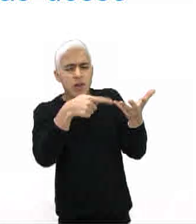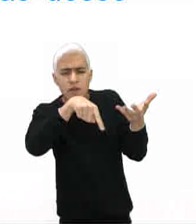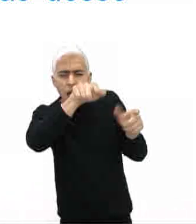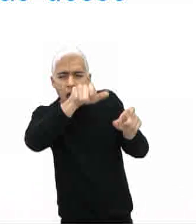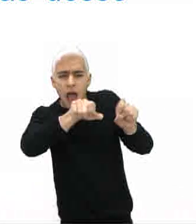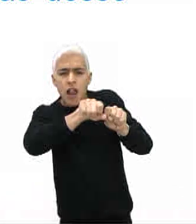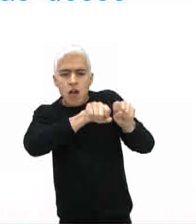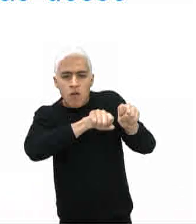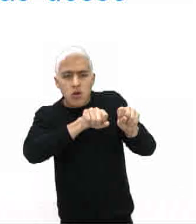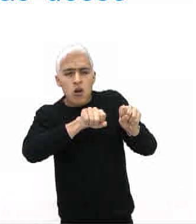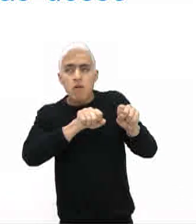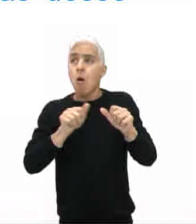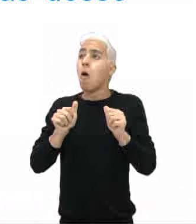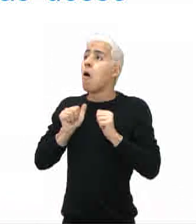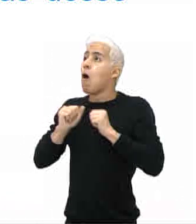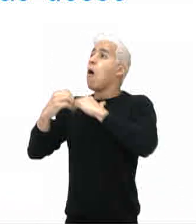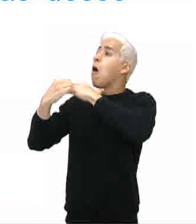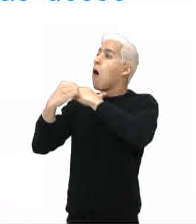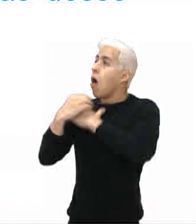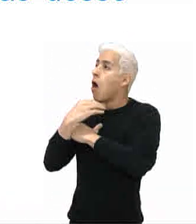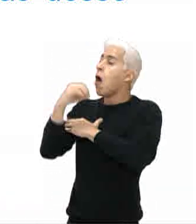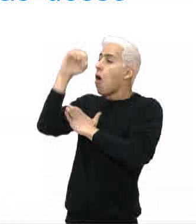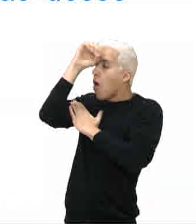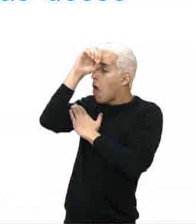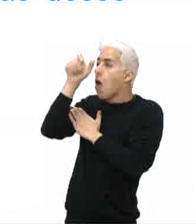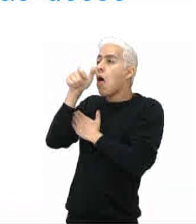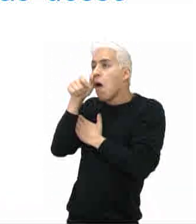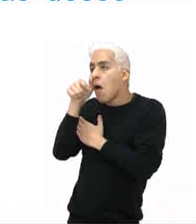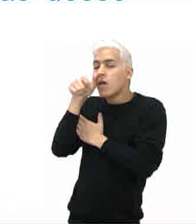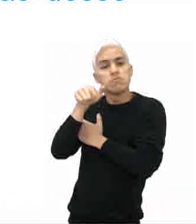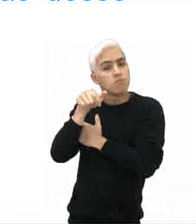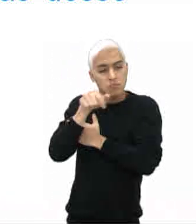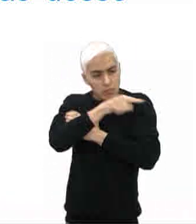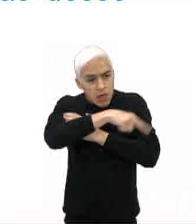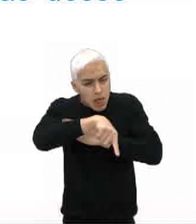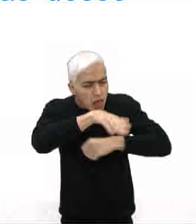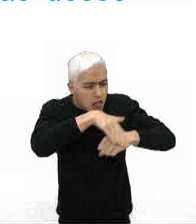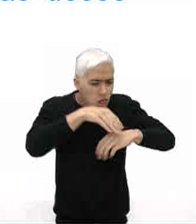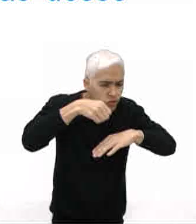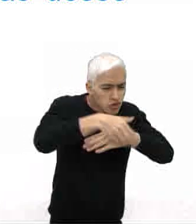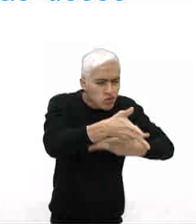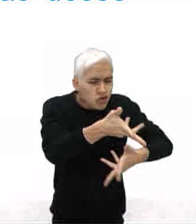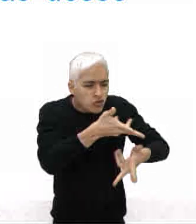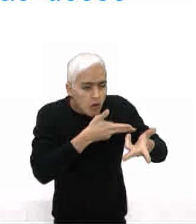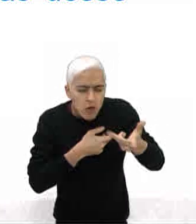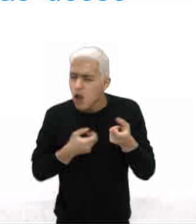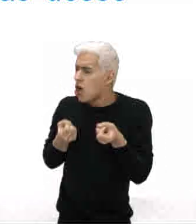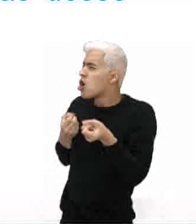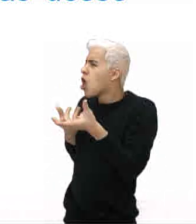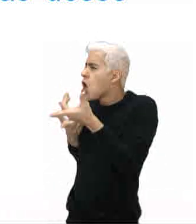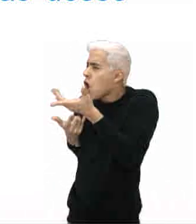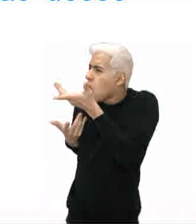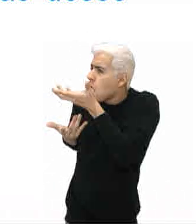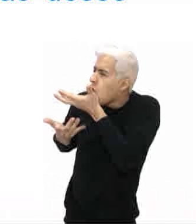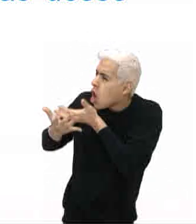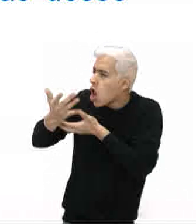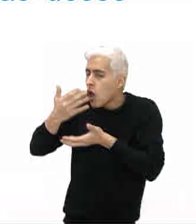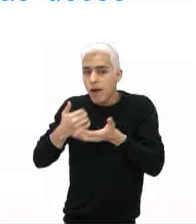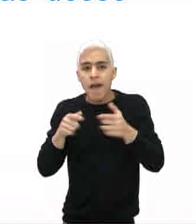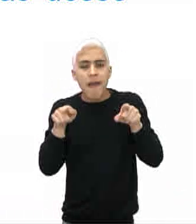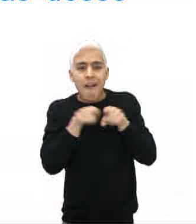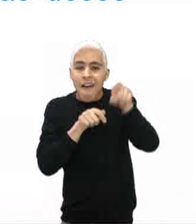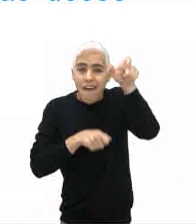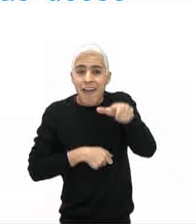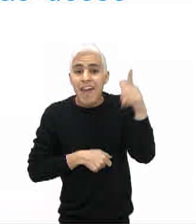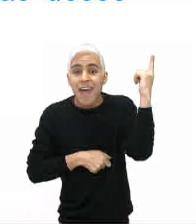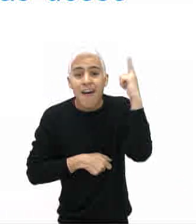que não seja mero consumidor, simples espectador, mas um indivíduo capaz de adensar